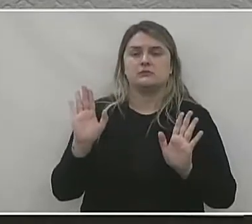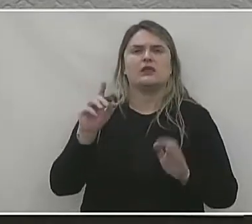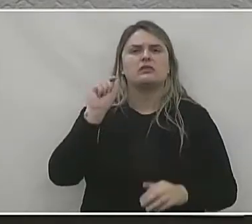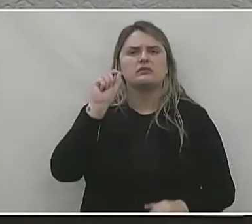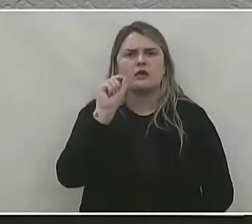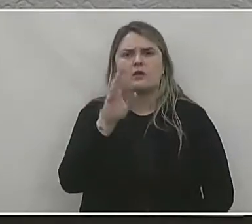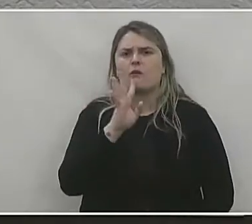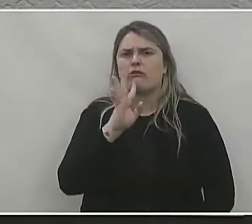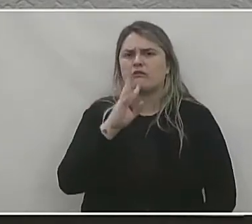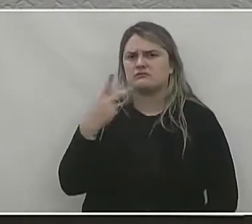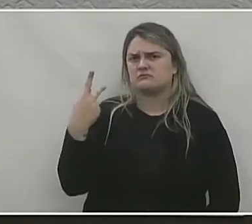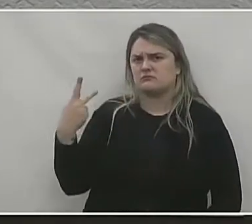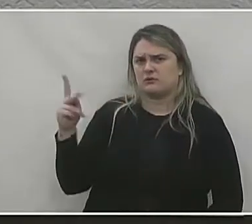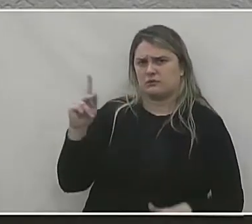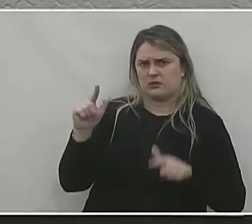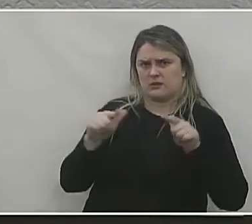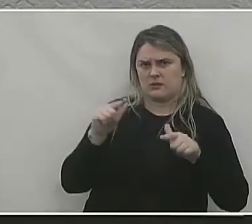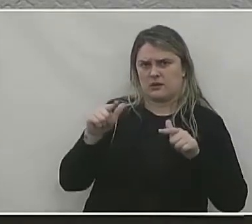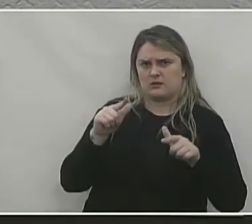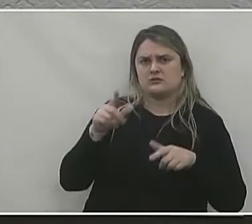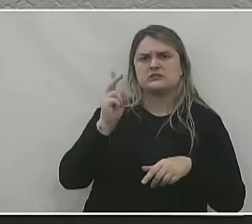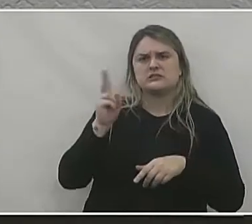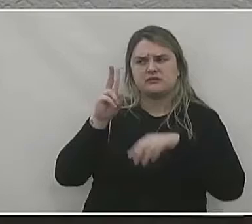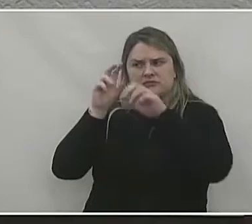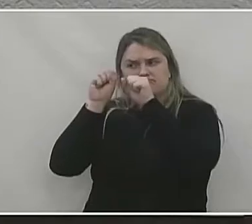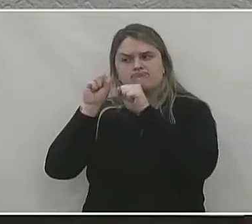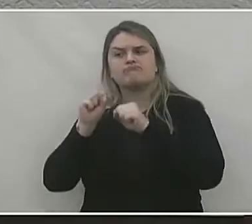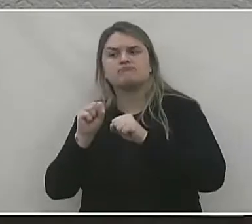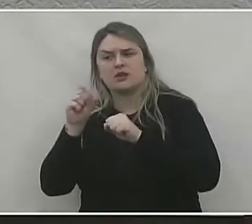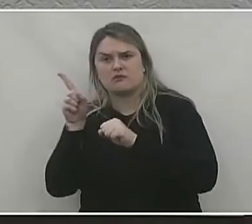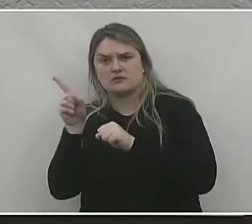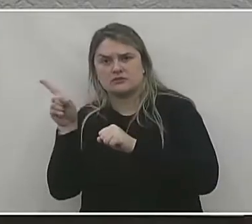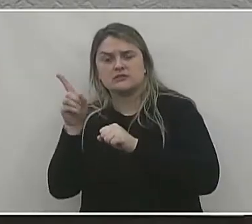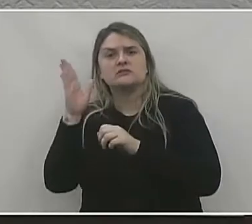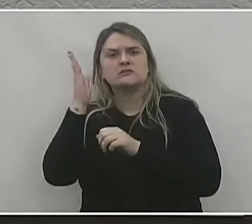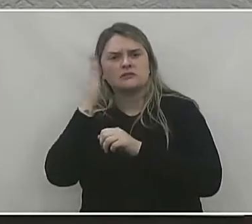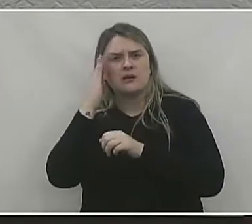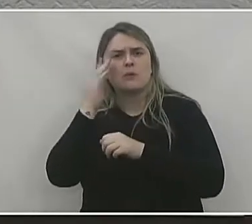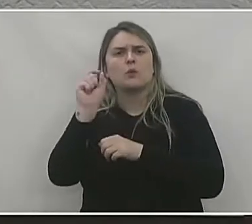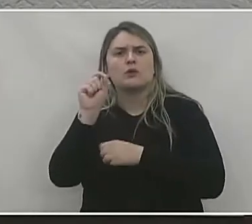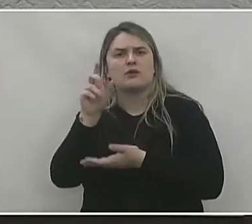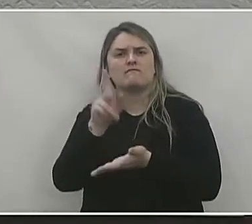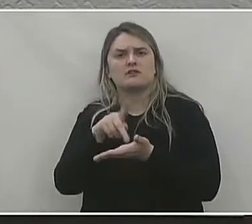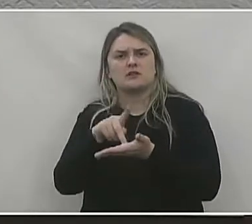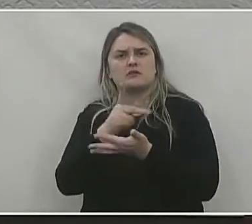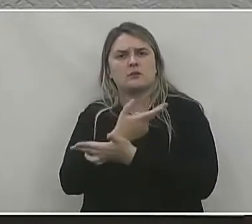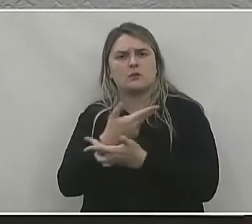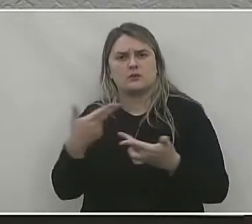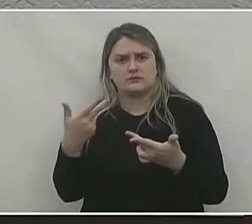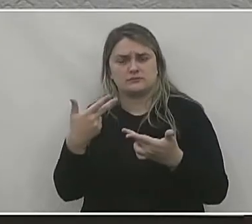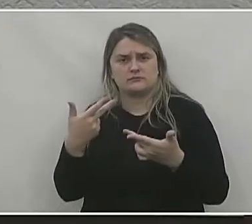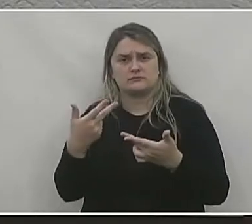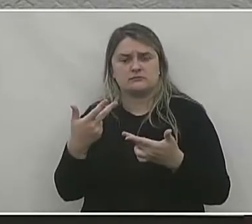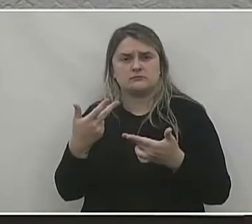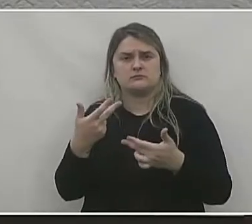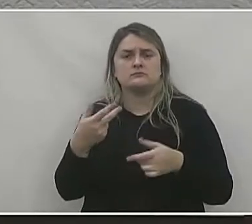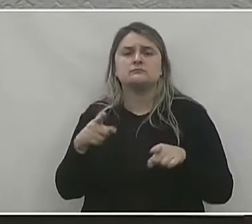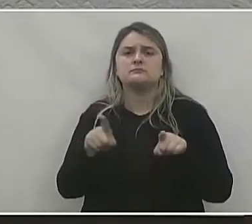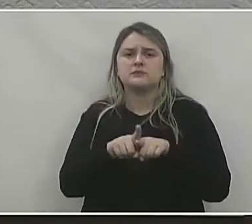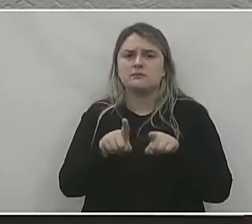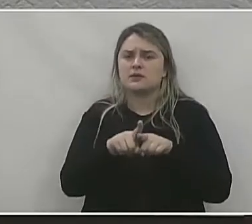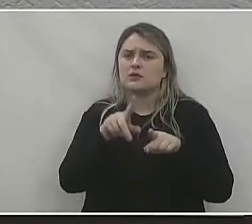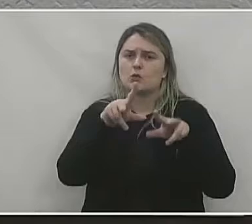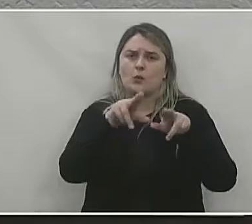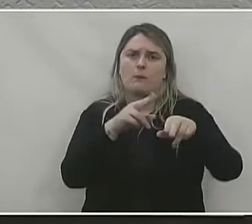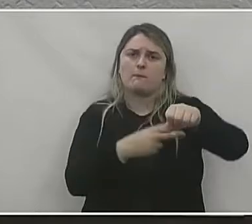Mas quem conhece o seu trabalho e acompanhou sabe o que é a verdade das coisas. E a questão